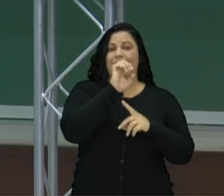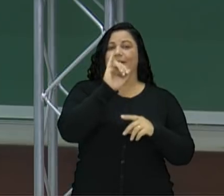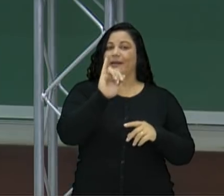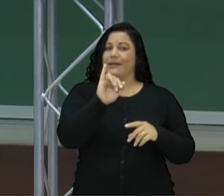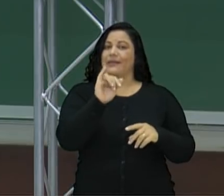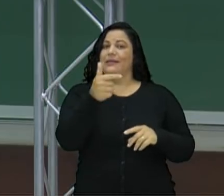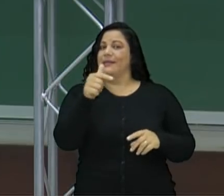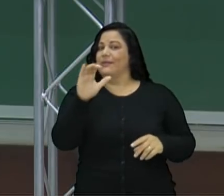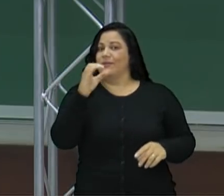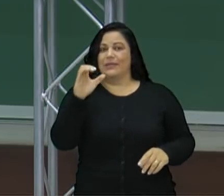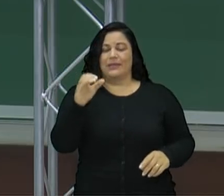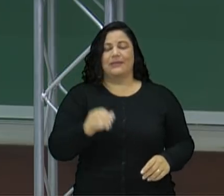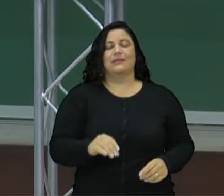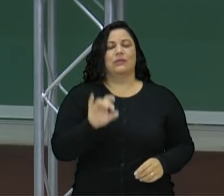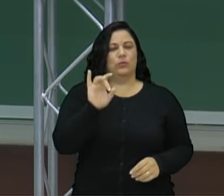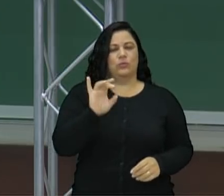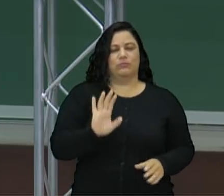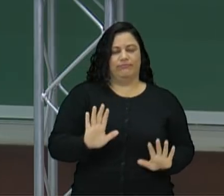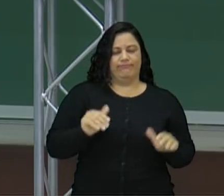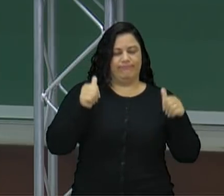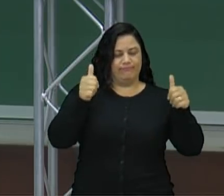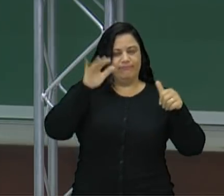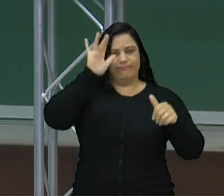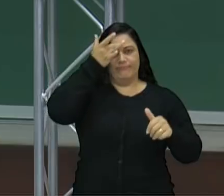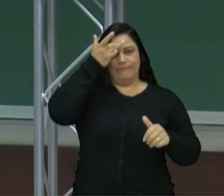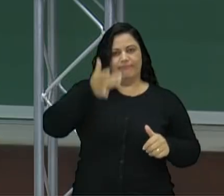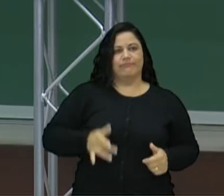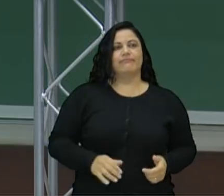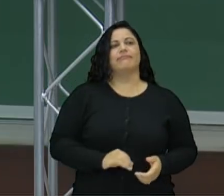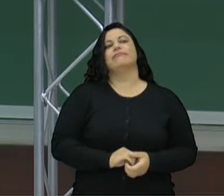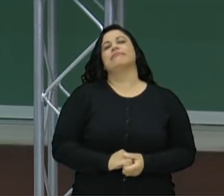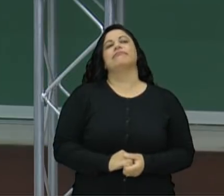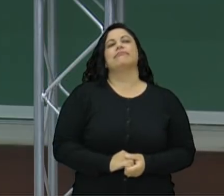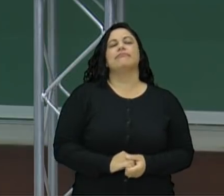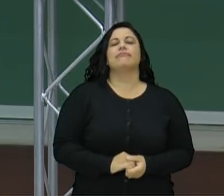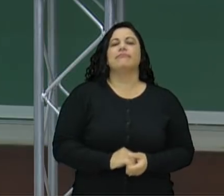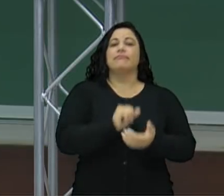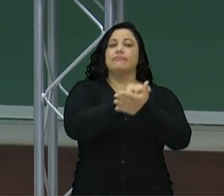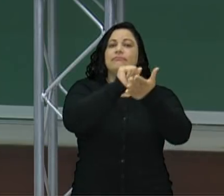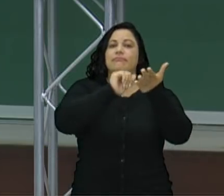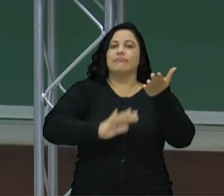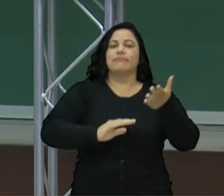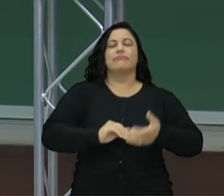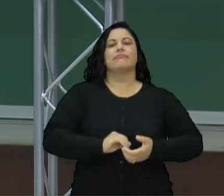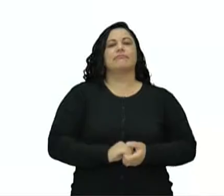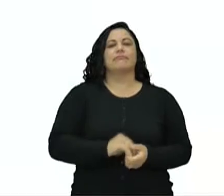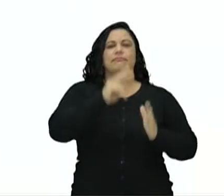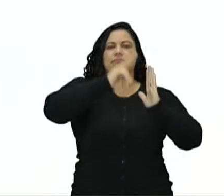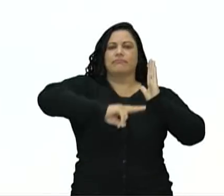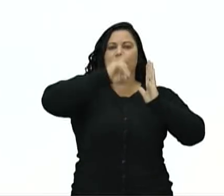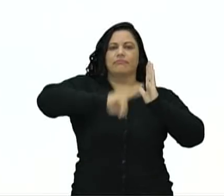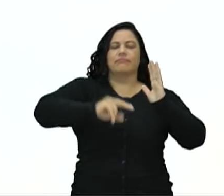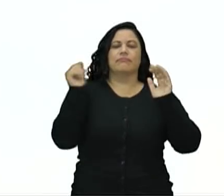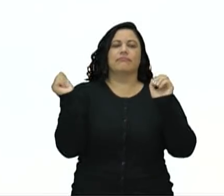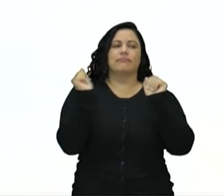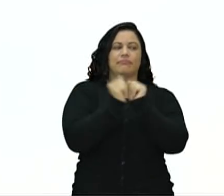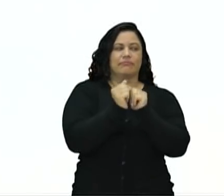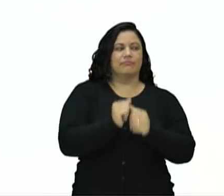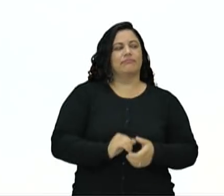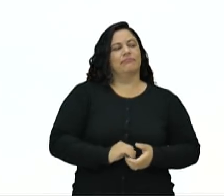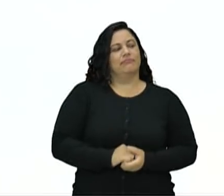ok? Só a ou, tá? Então, memoriza lá, certo? Mais um exercício? Leiam aqui comigo agora o exercício